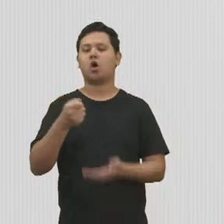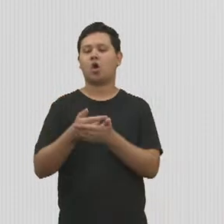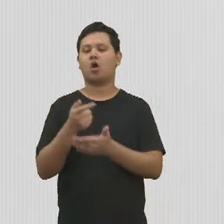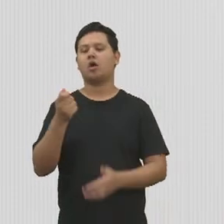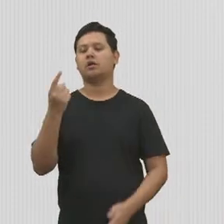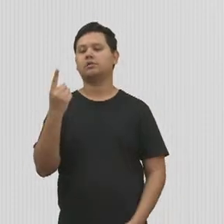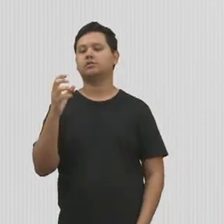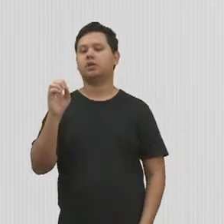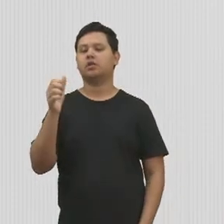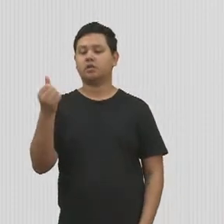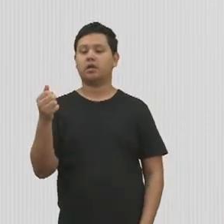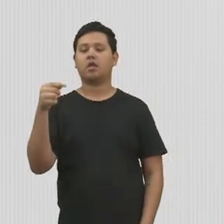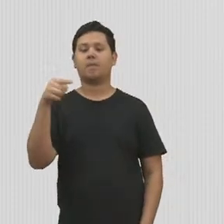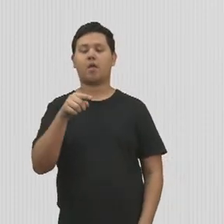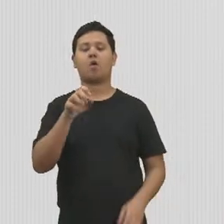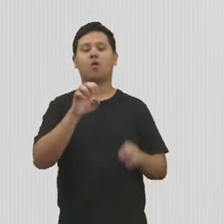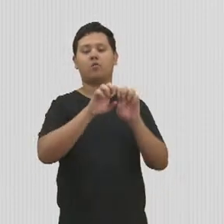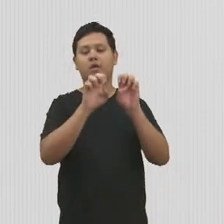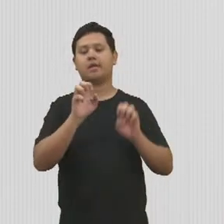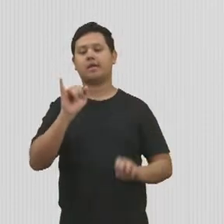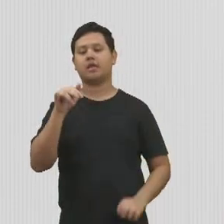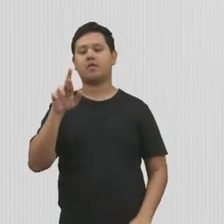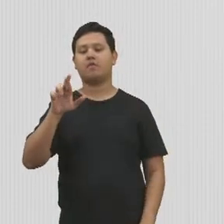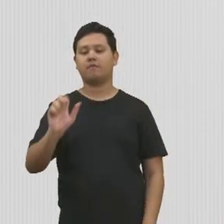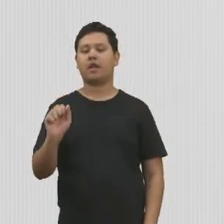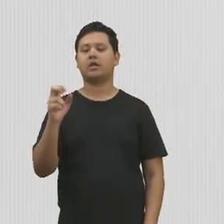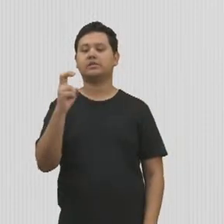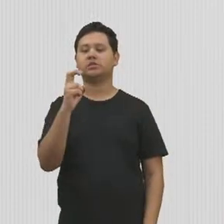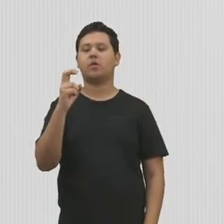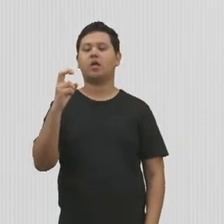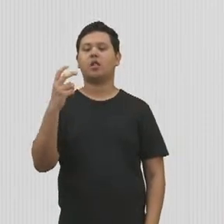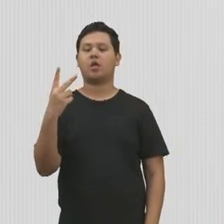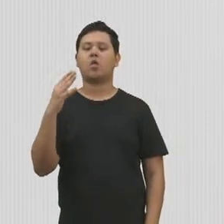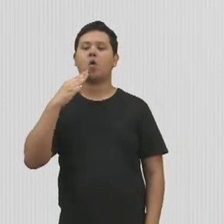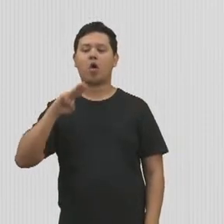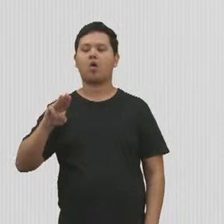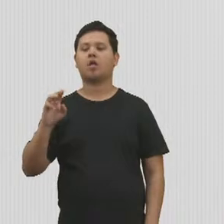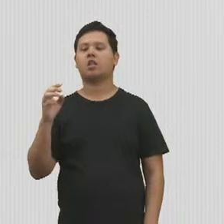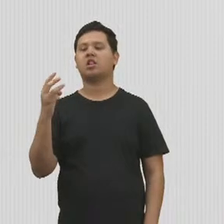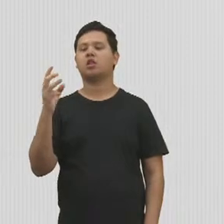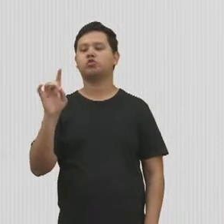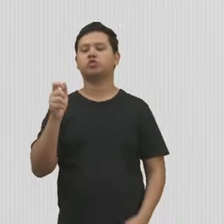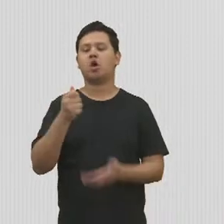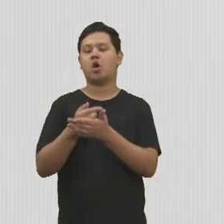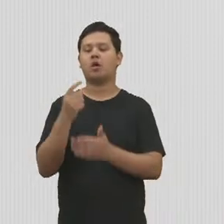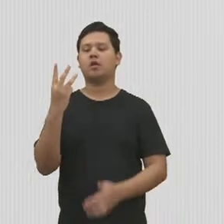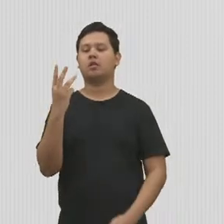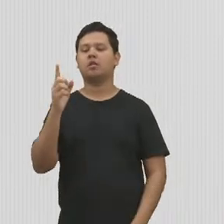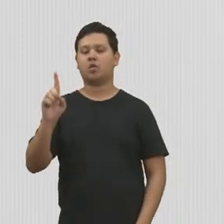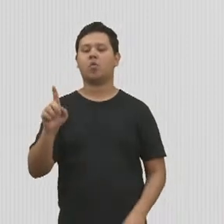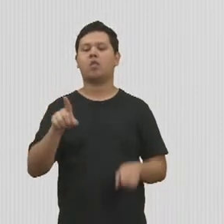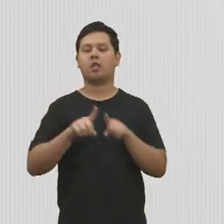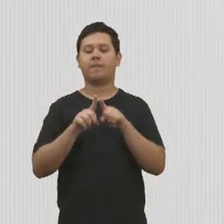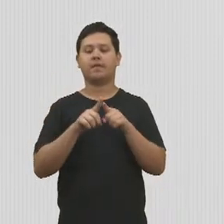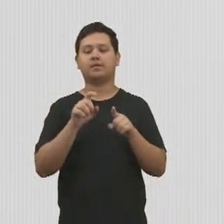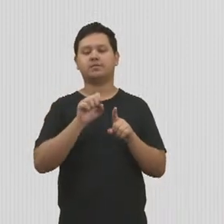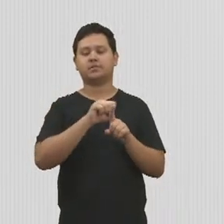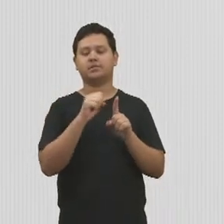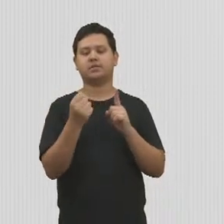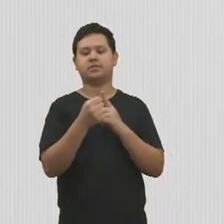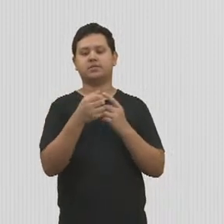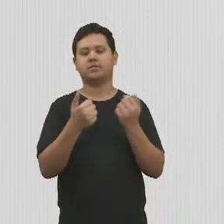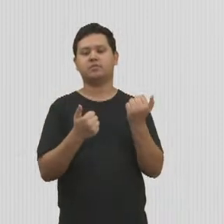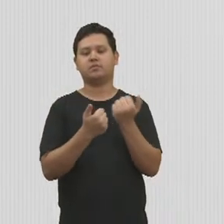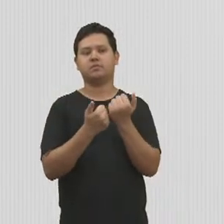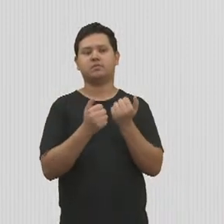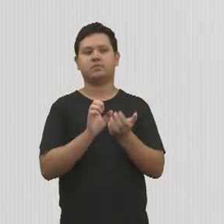previmos 52 e gastamos 31. Assistência social, previmos 38 e gastamos 32. Pode passar.